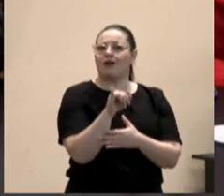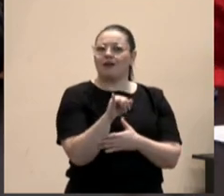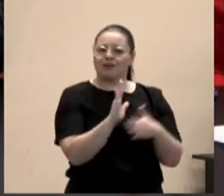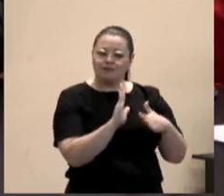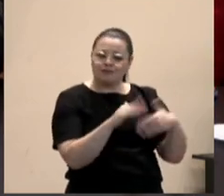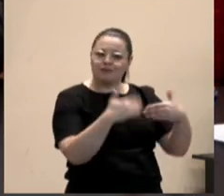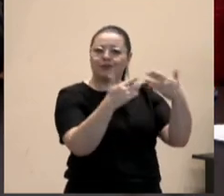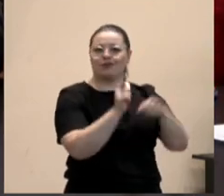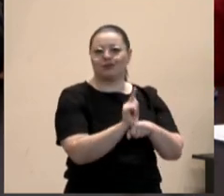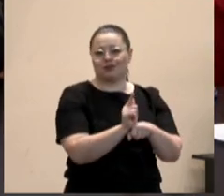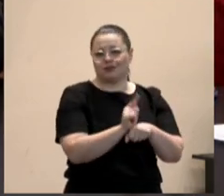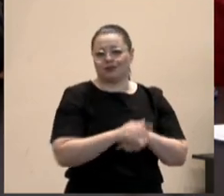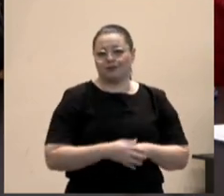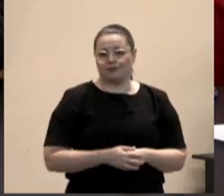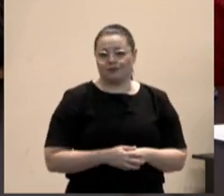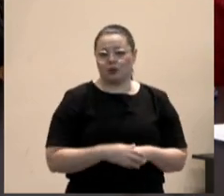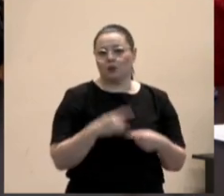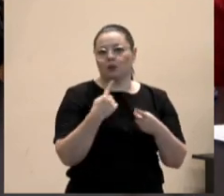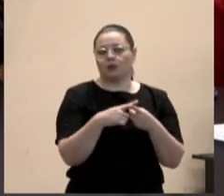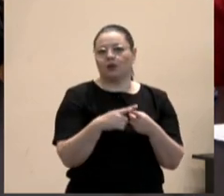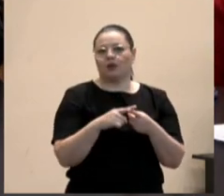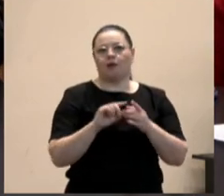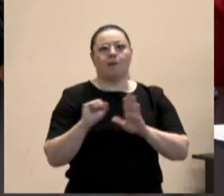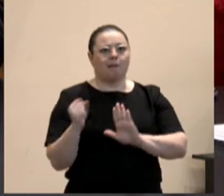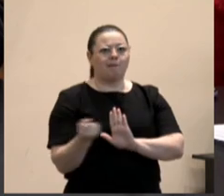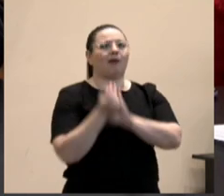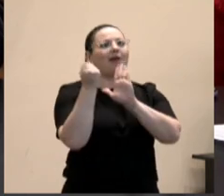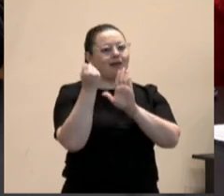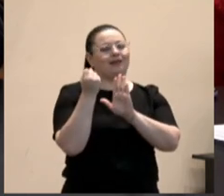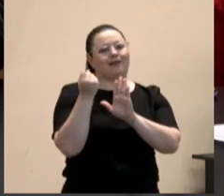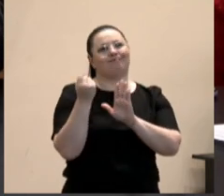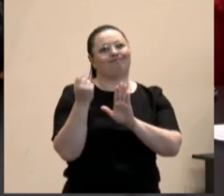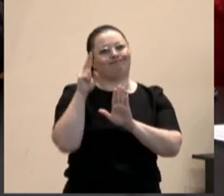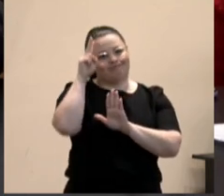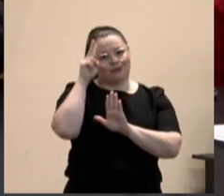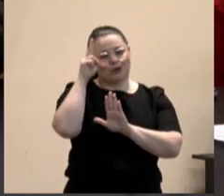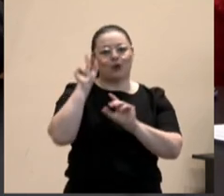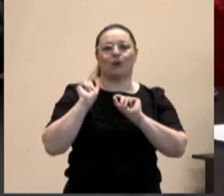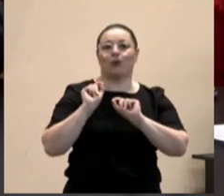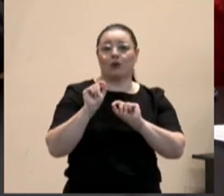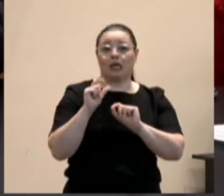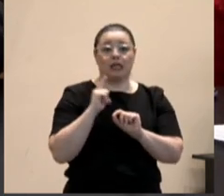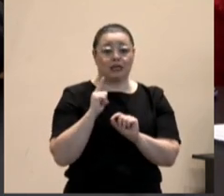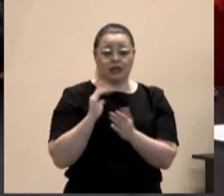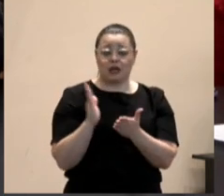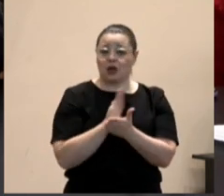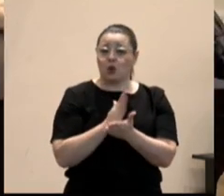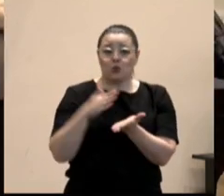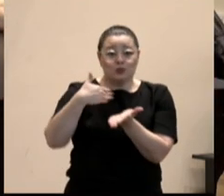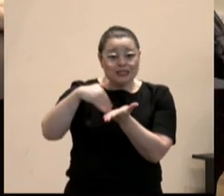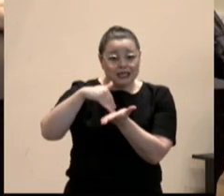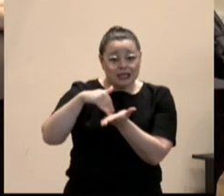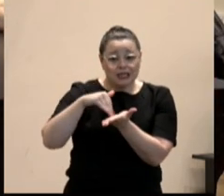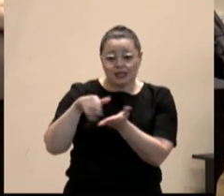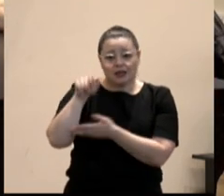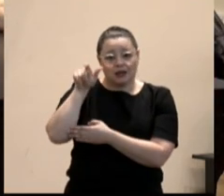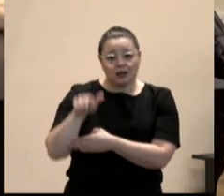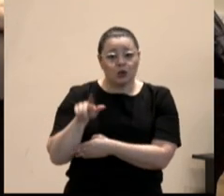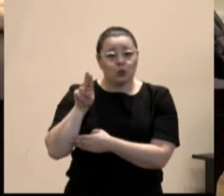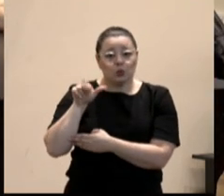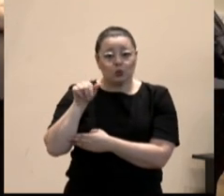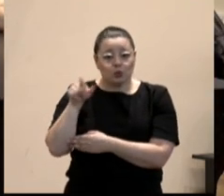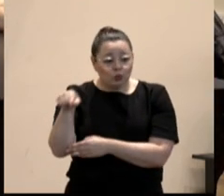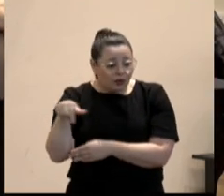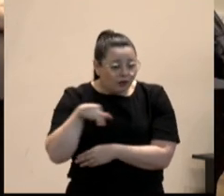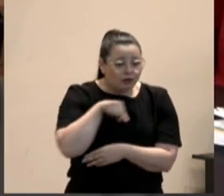gestão. Porque, historicamente, a gente tem secretários que nunca pisou numa escola pública, não sabe como faz uma escola